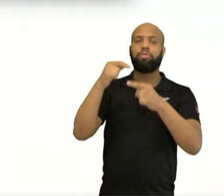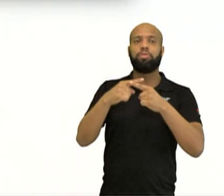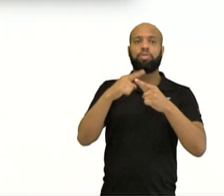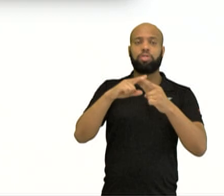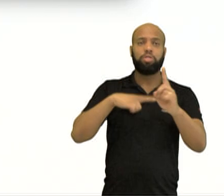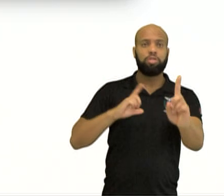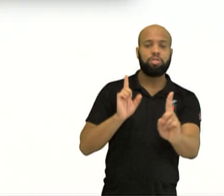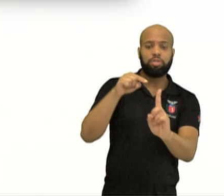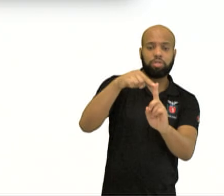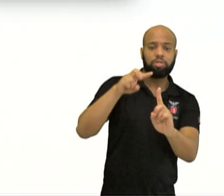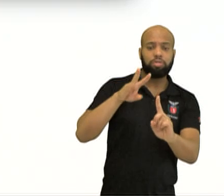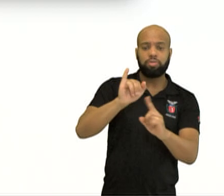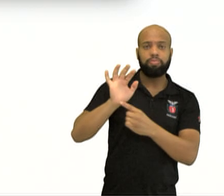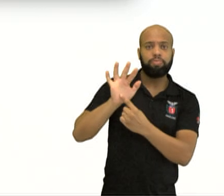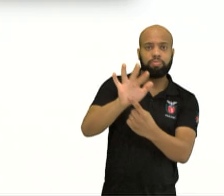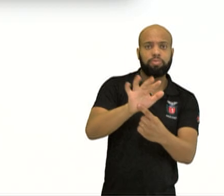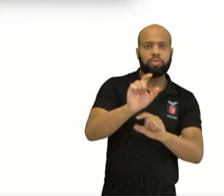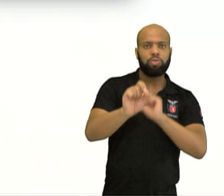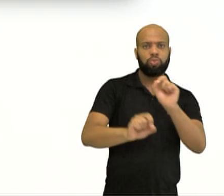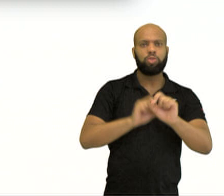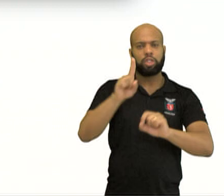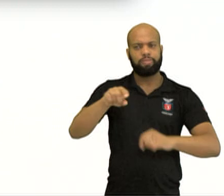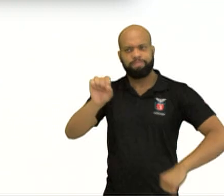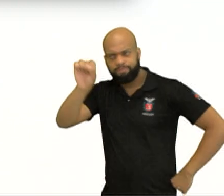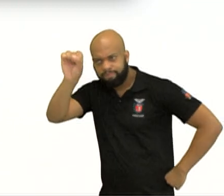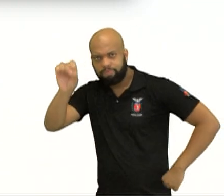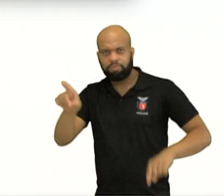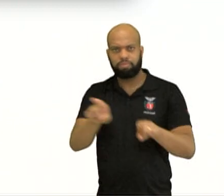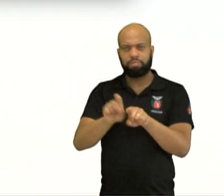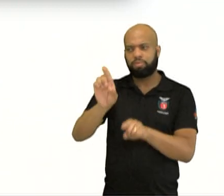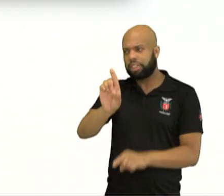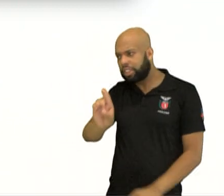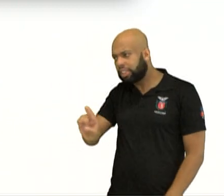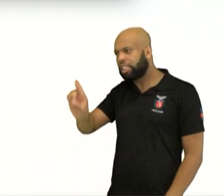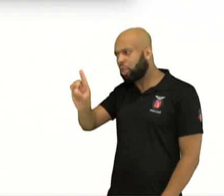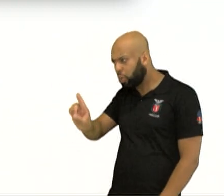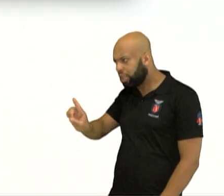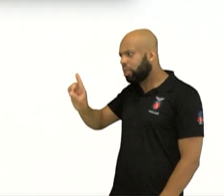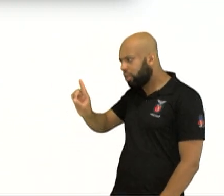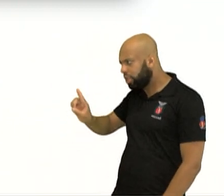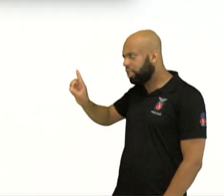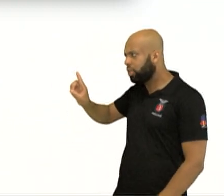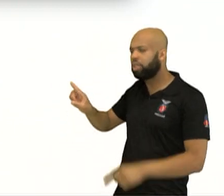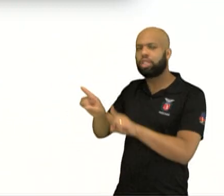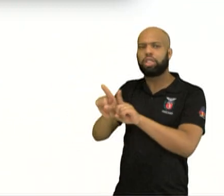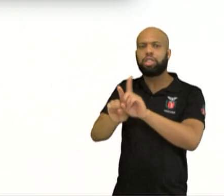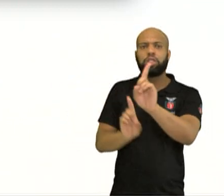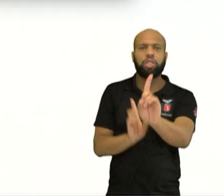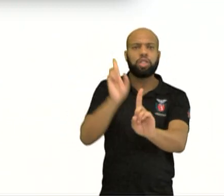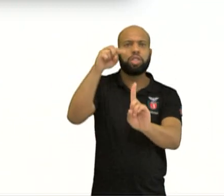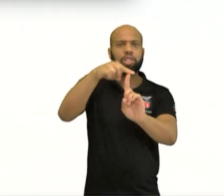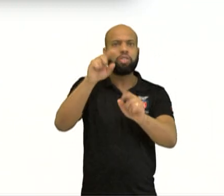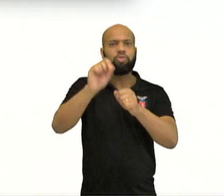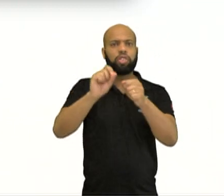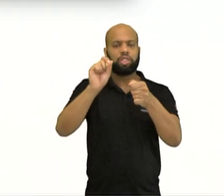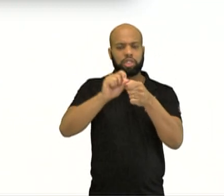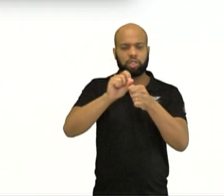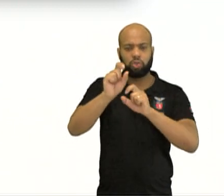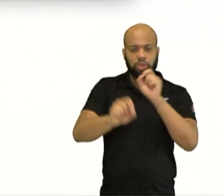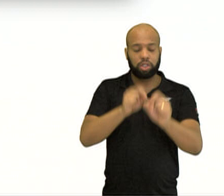visava mostrar os heróis, os deuses. A sua finalidade era comover